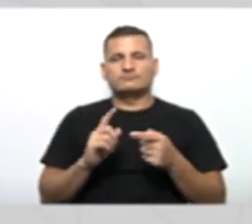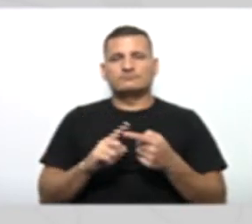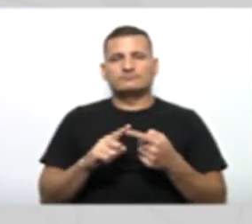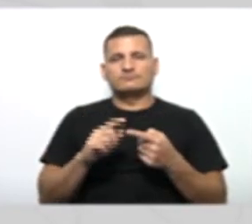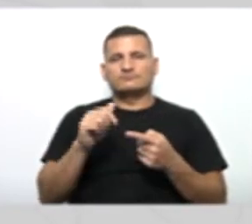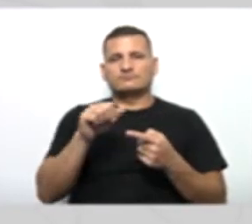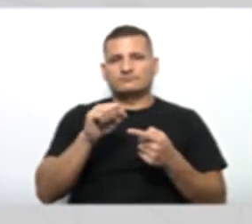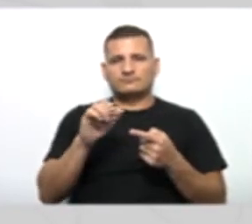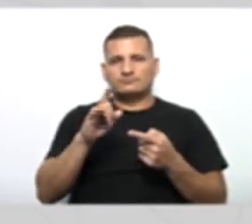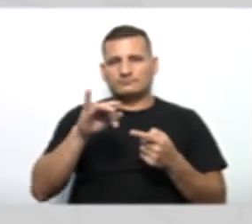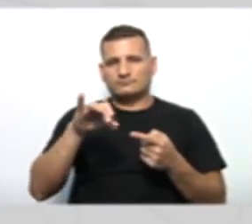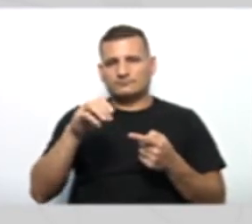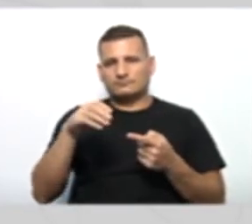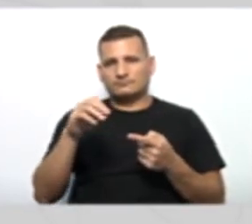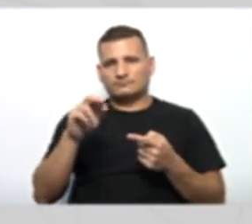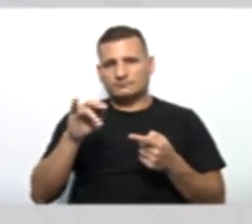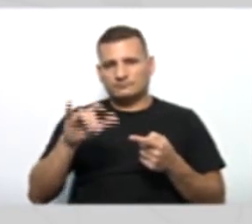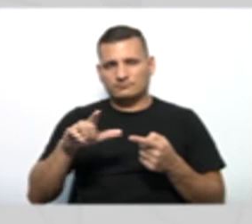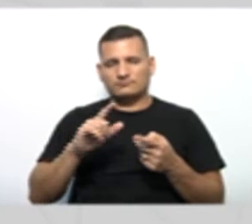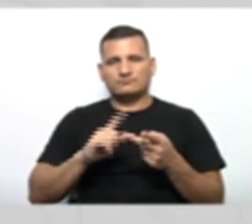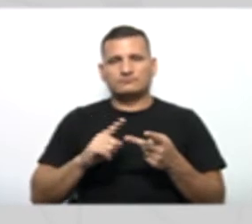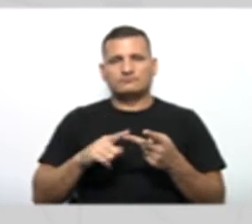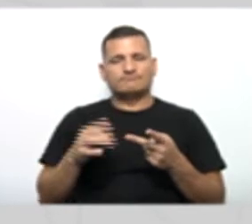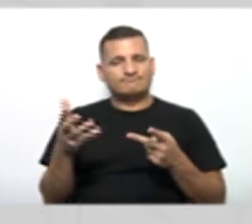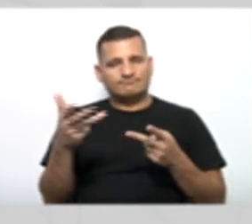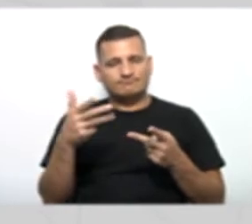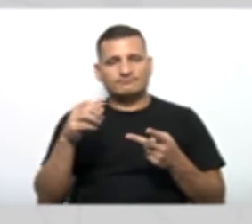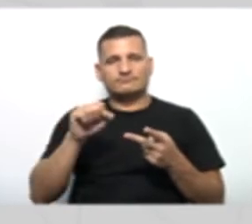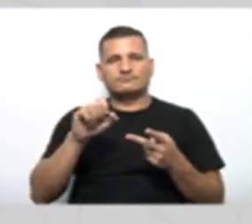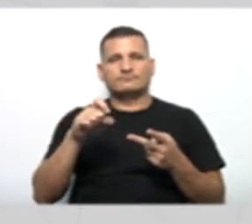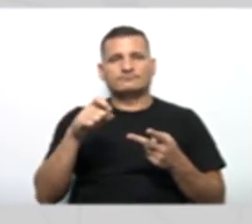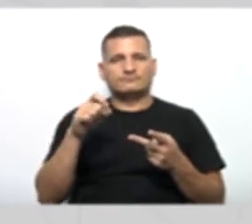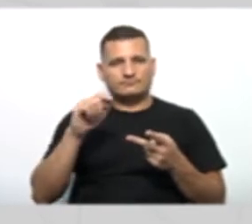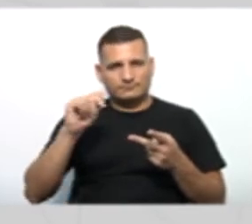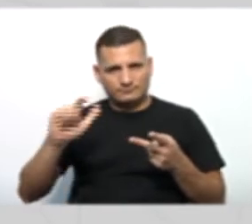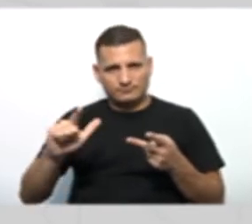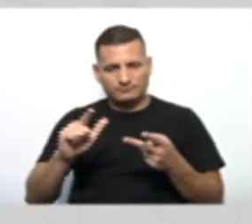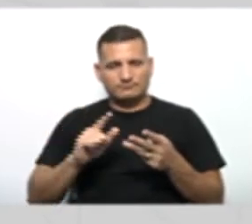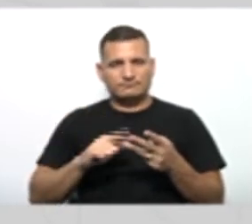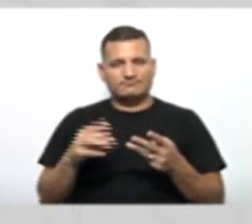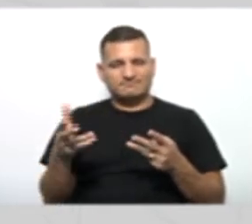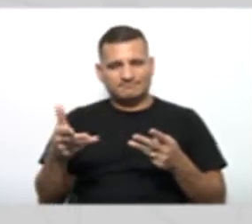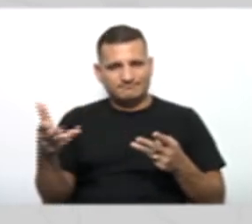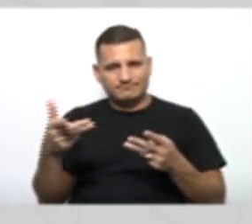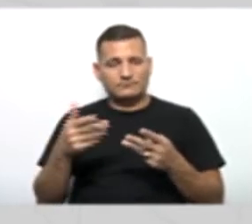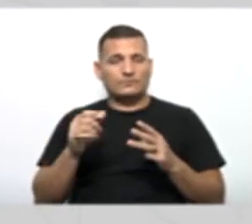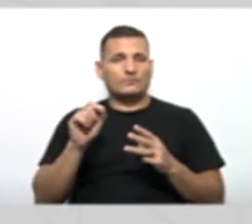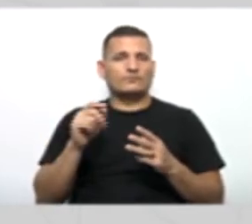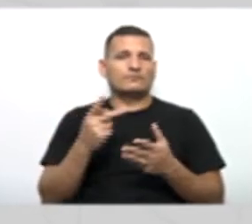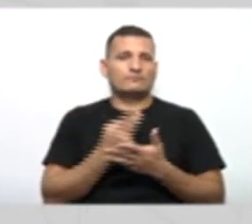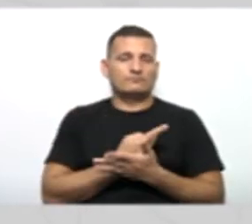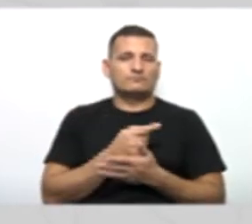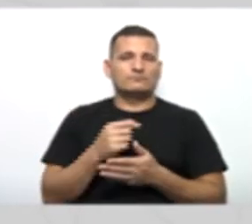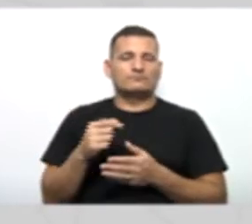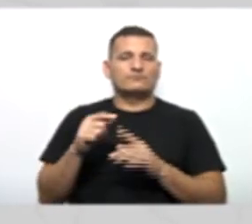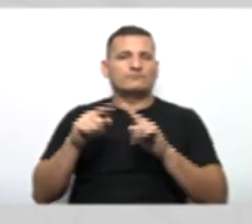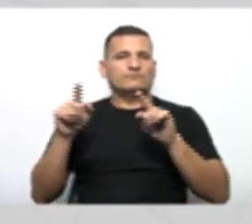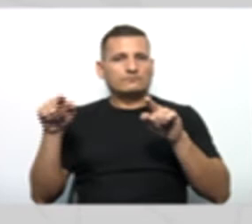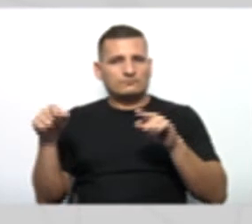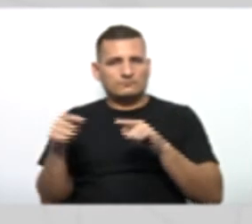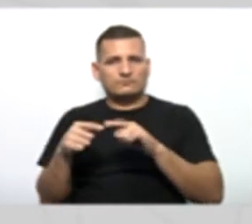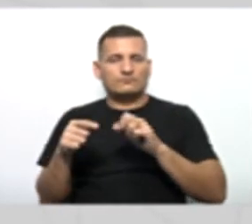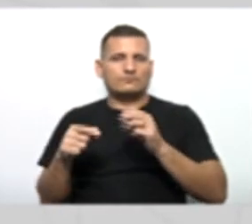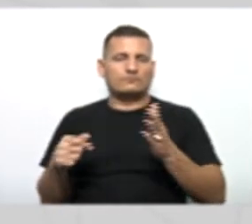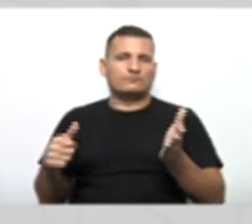assédio sexual que são problemas é que ocorre quando há um funcionário de uma empresa um cooperado de uma